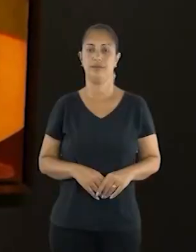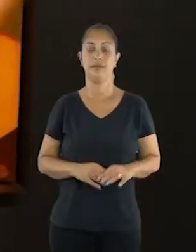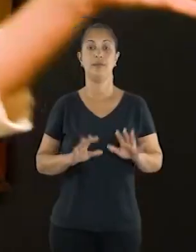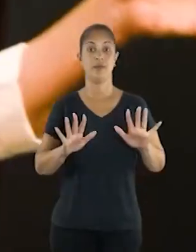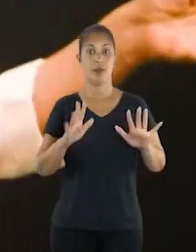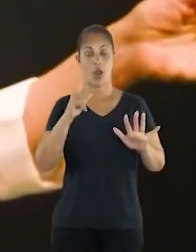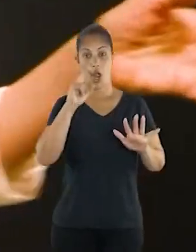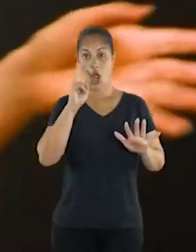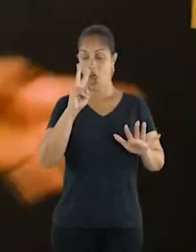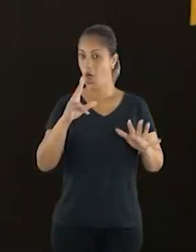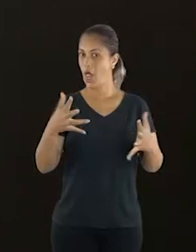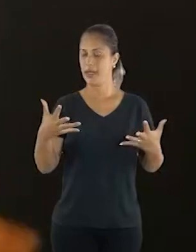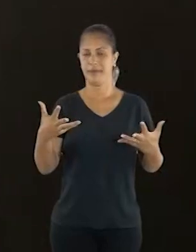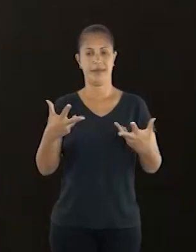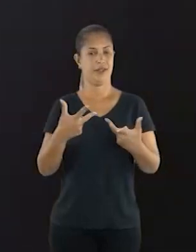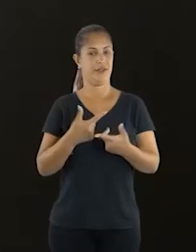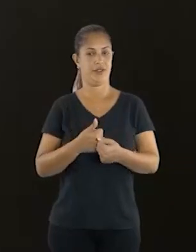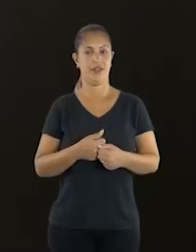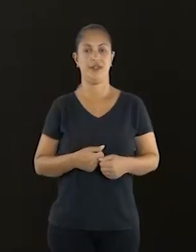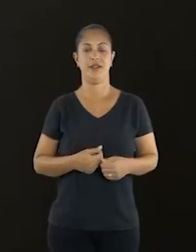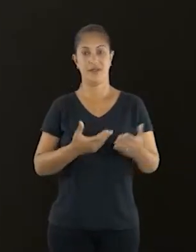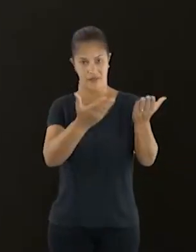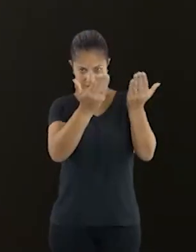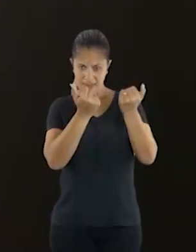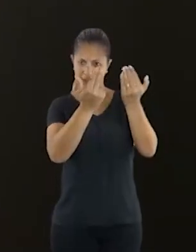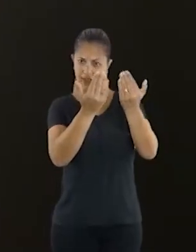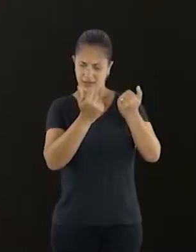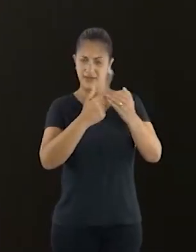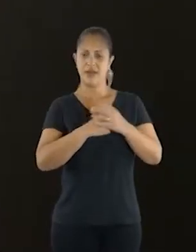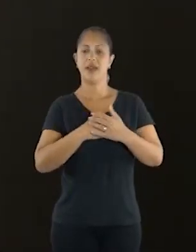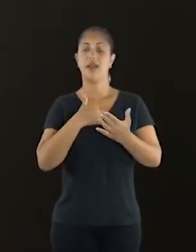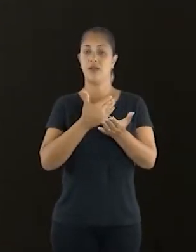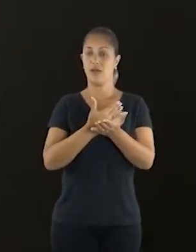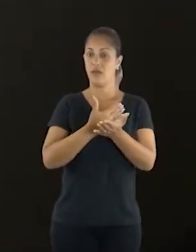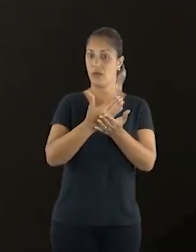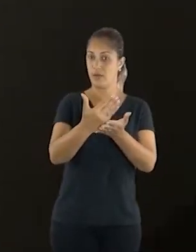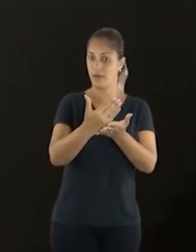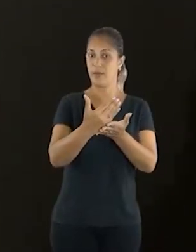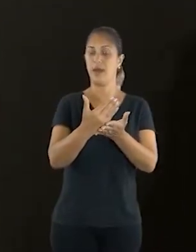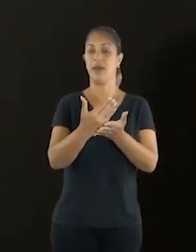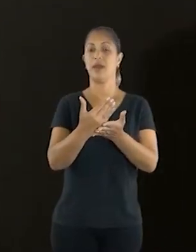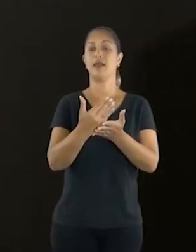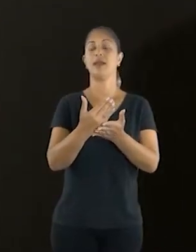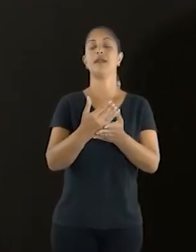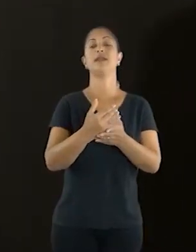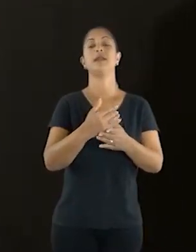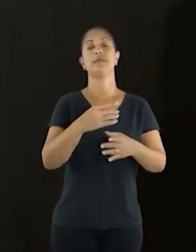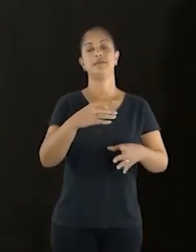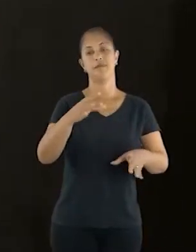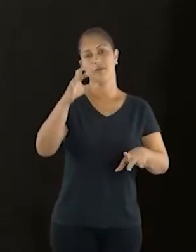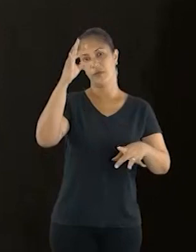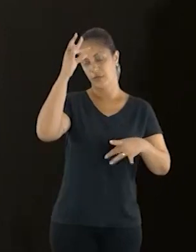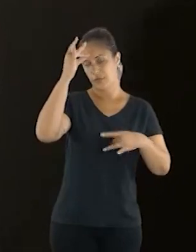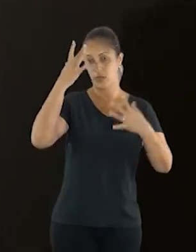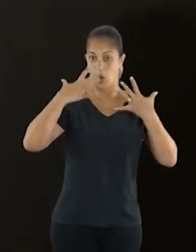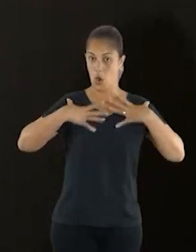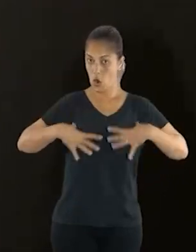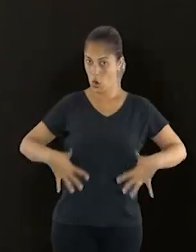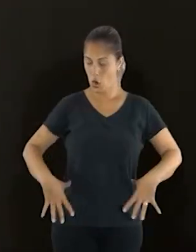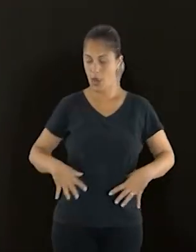Gente, olha que maravilhosos que eles são. Vem mais para cá. Eu vou começar pelos figurinos do Brenan,